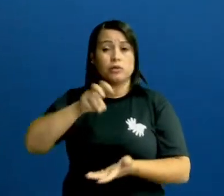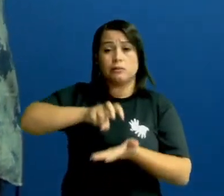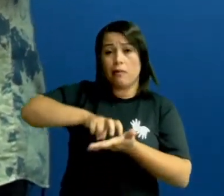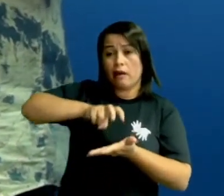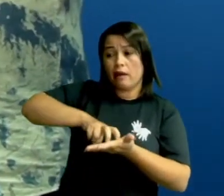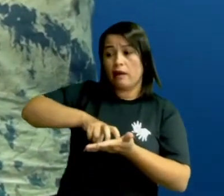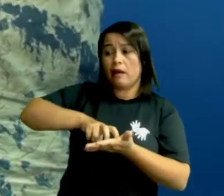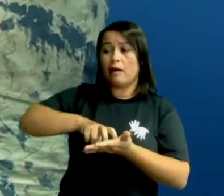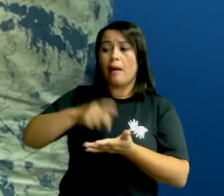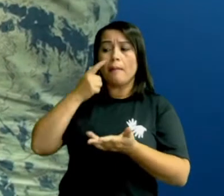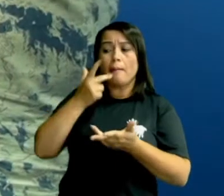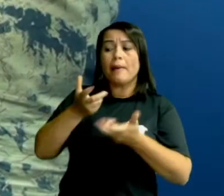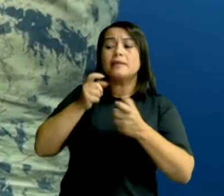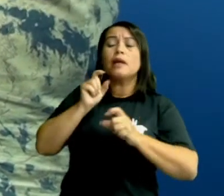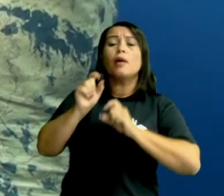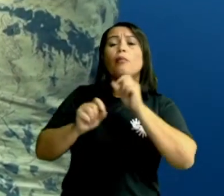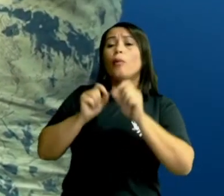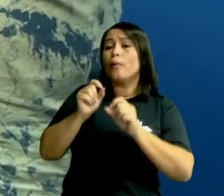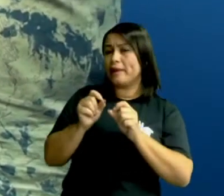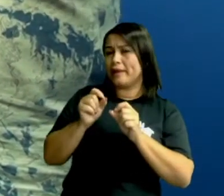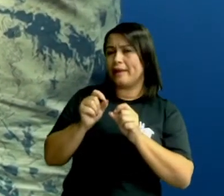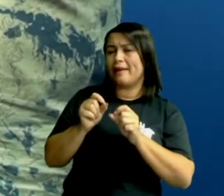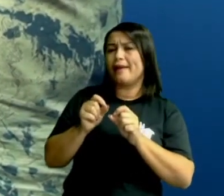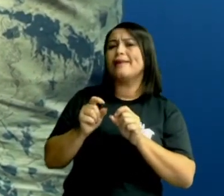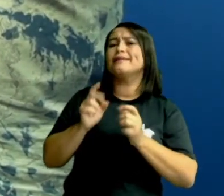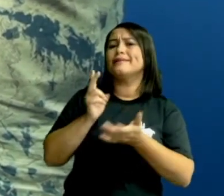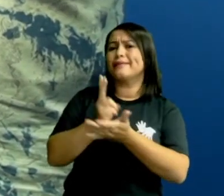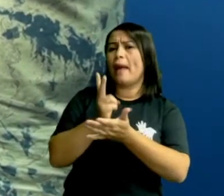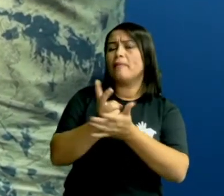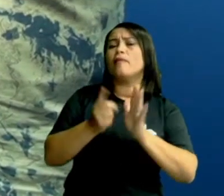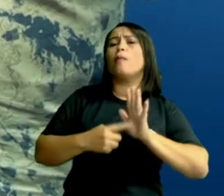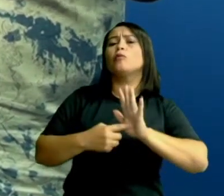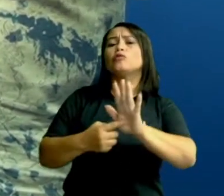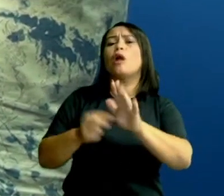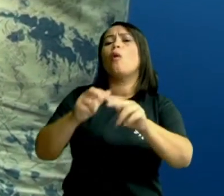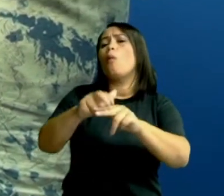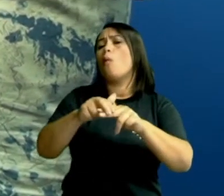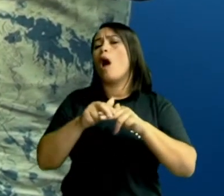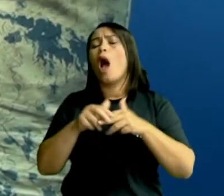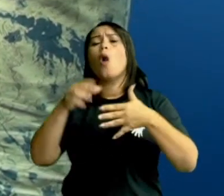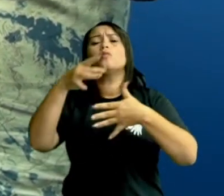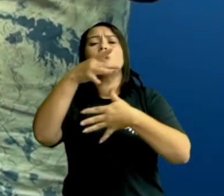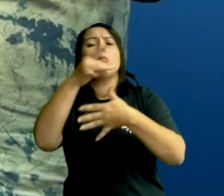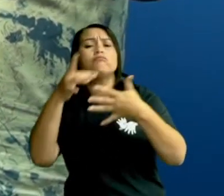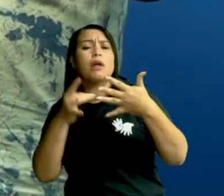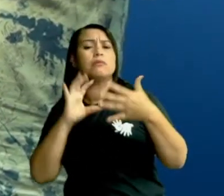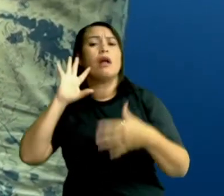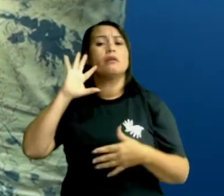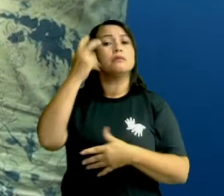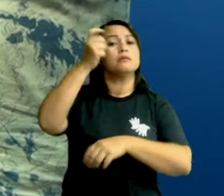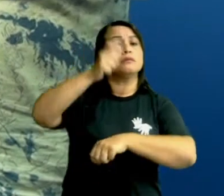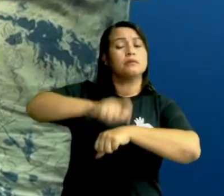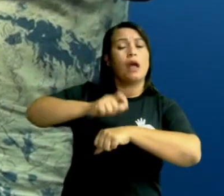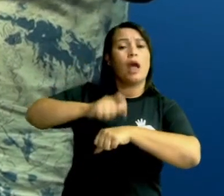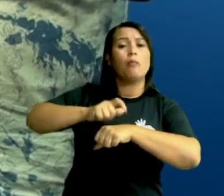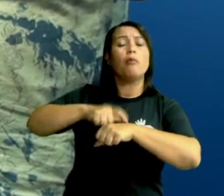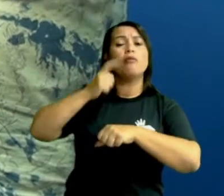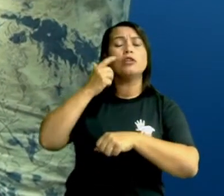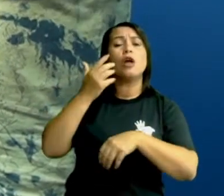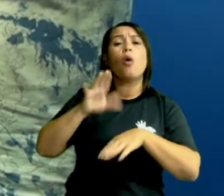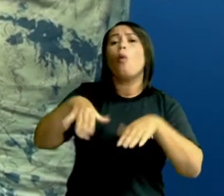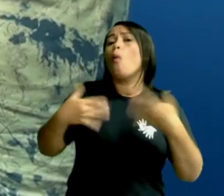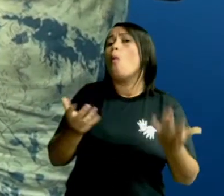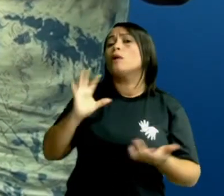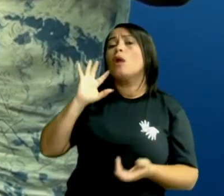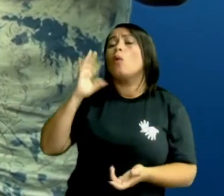manhã. Percebam que eles sempre vão indicando o quê? Uma circunstância, um detalhe de tempo, ou seja, quando